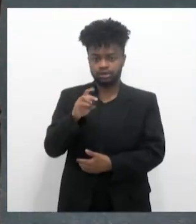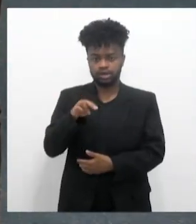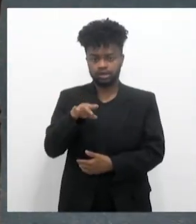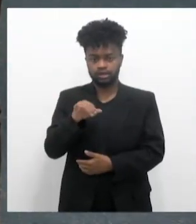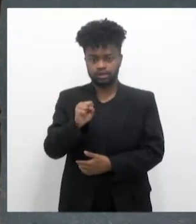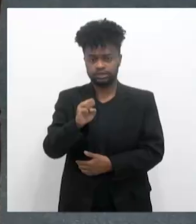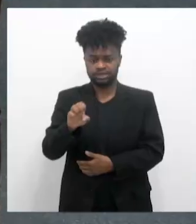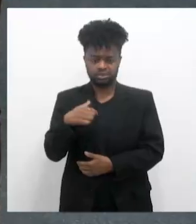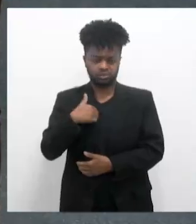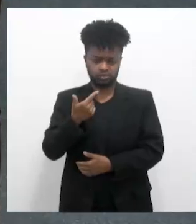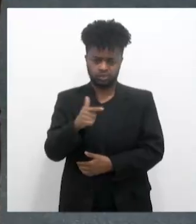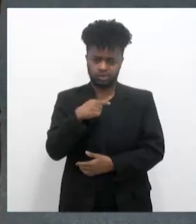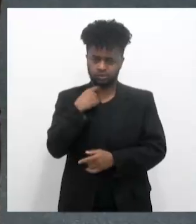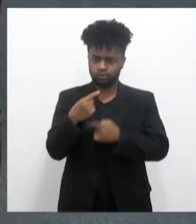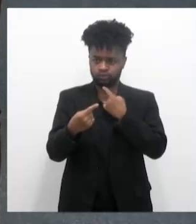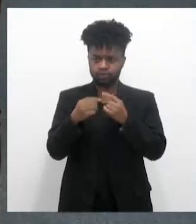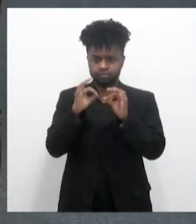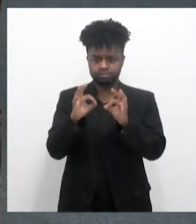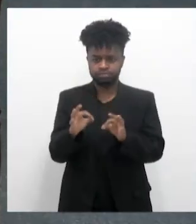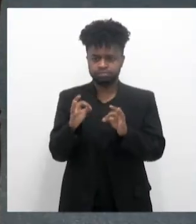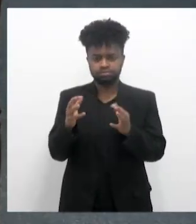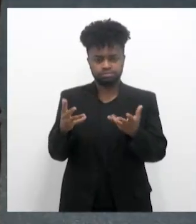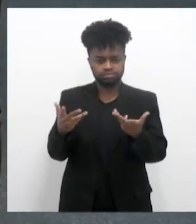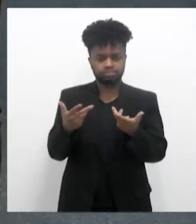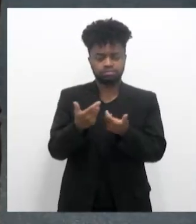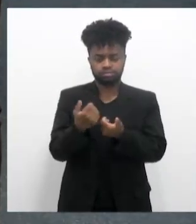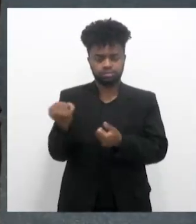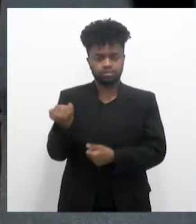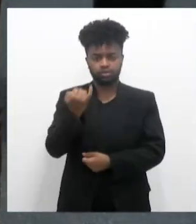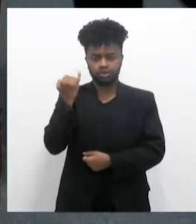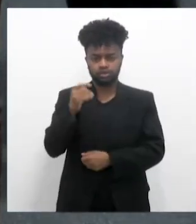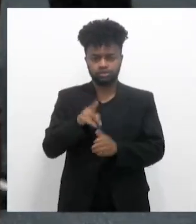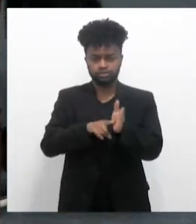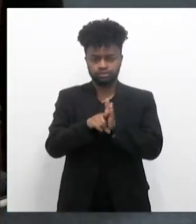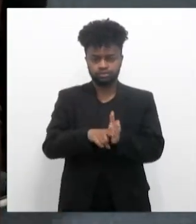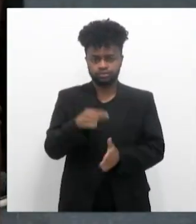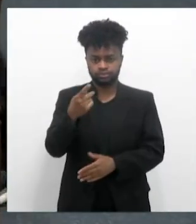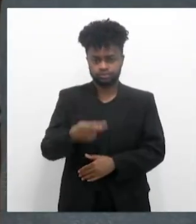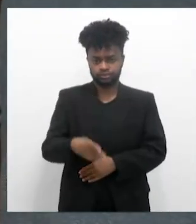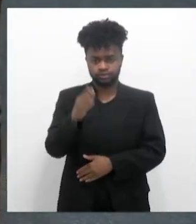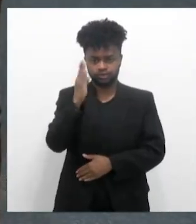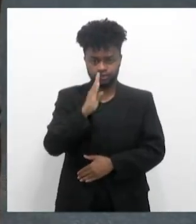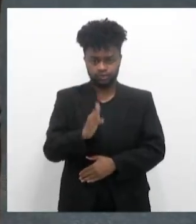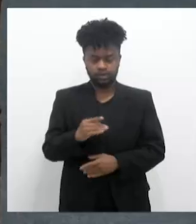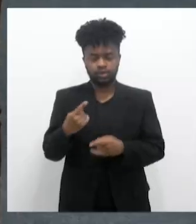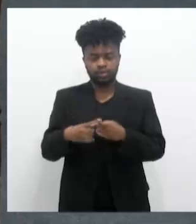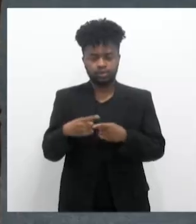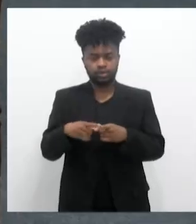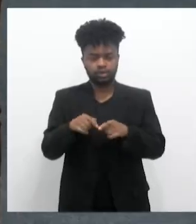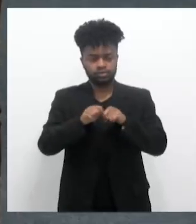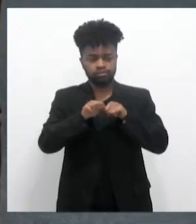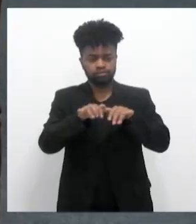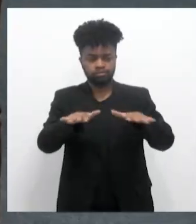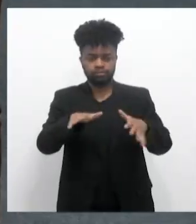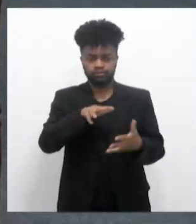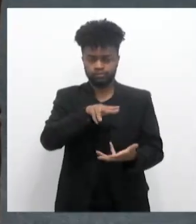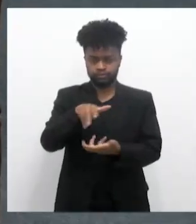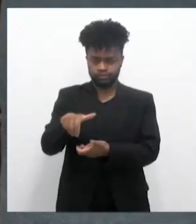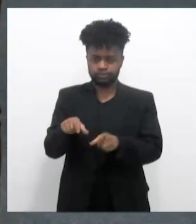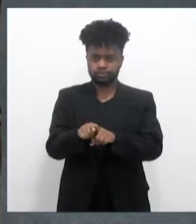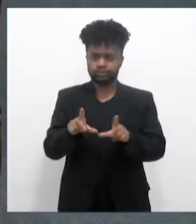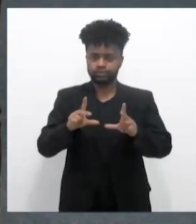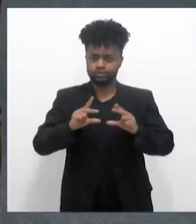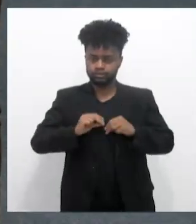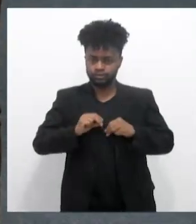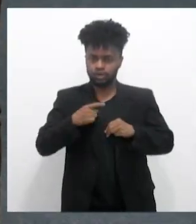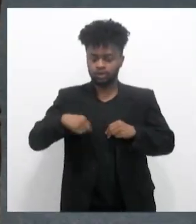dúvida nenhuma, uma das mais brilhantes e importantes pesquisadoras brasileiras de projeção internacional e merece